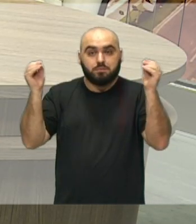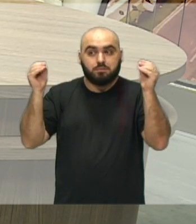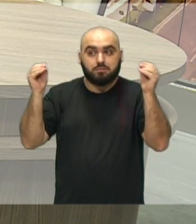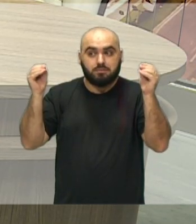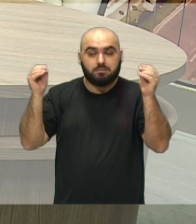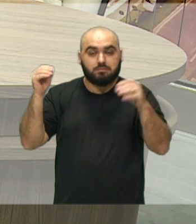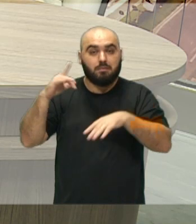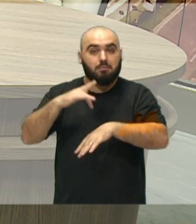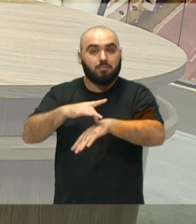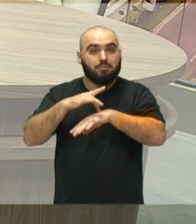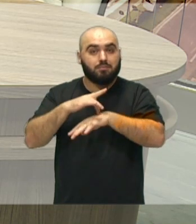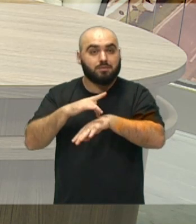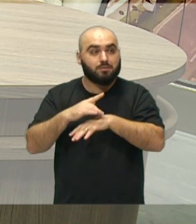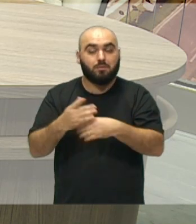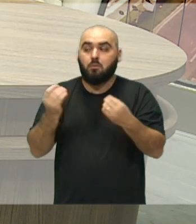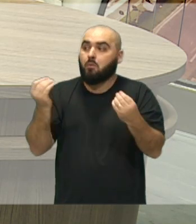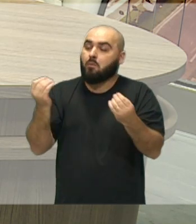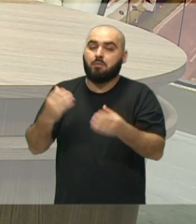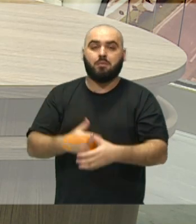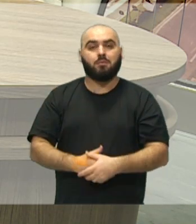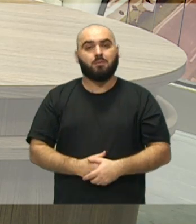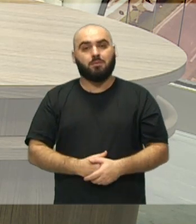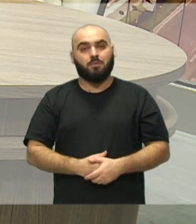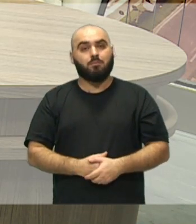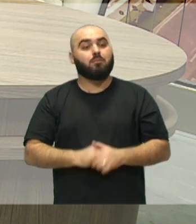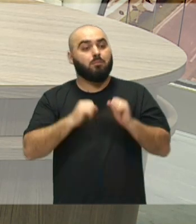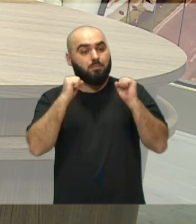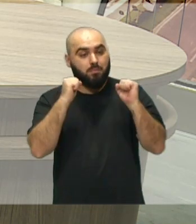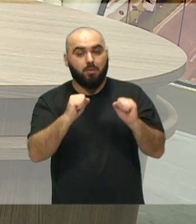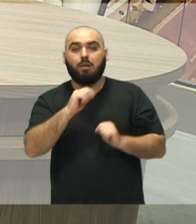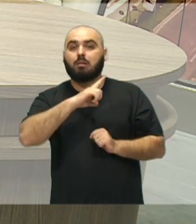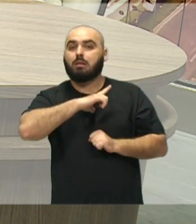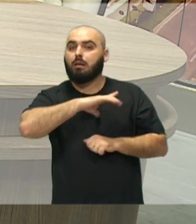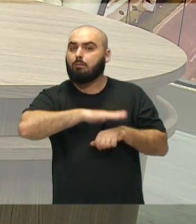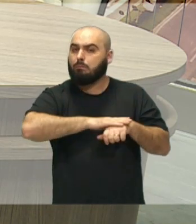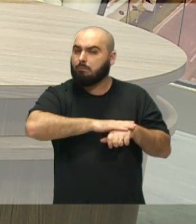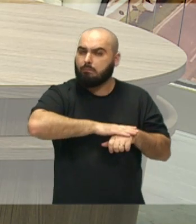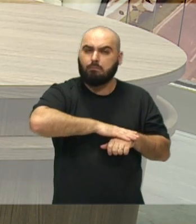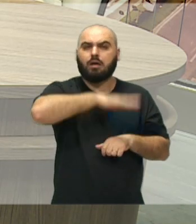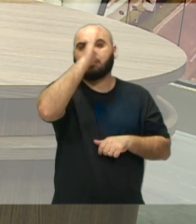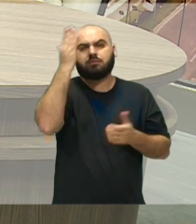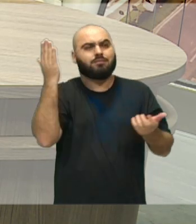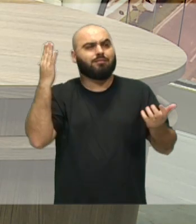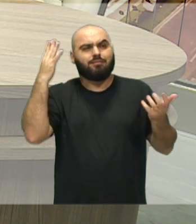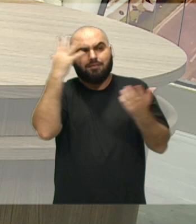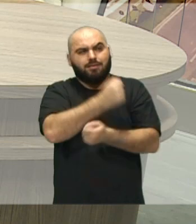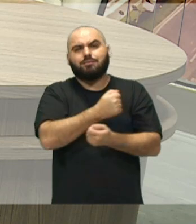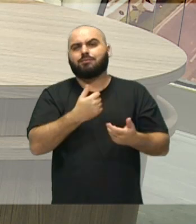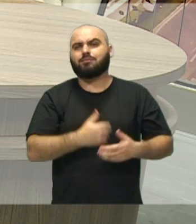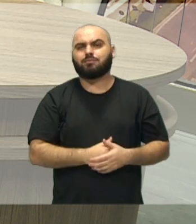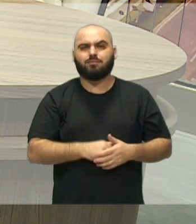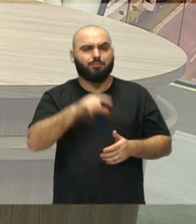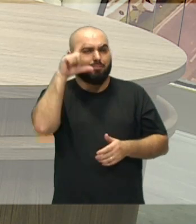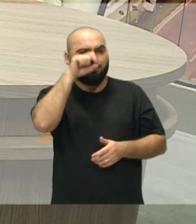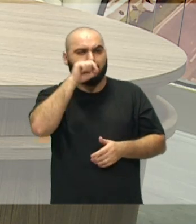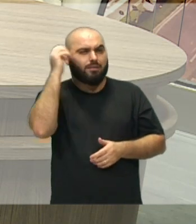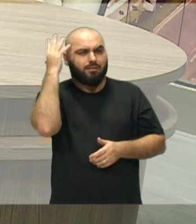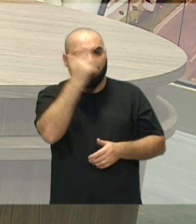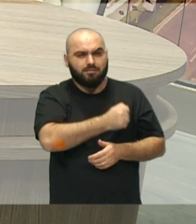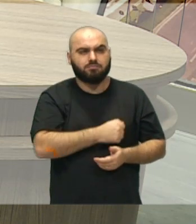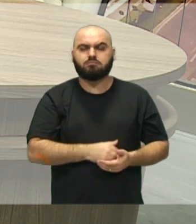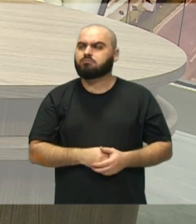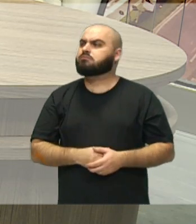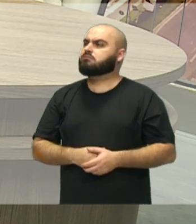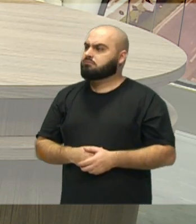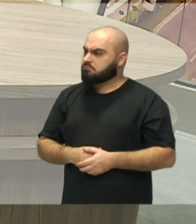absurdo, um contingente que poderia estar aí. Gente, é lindo, né? Os pássaros são lindos, né? Vamos